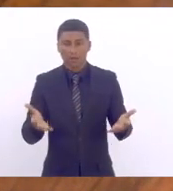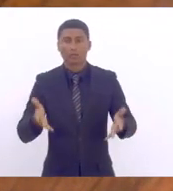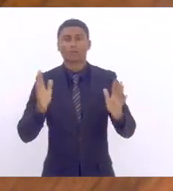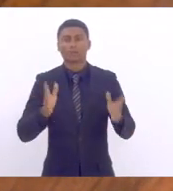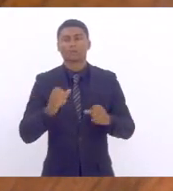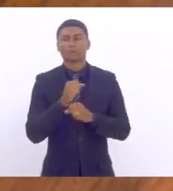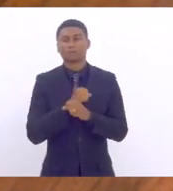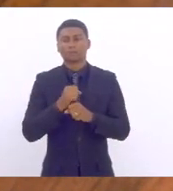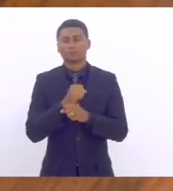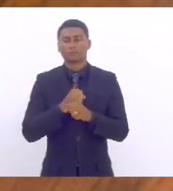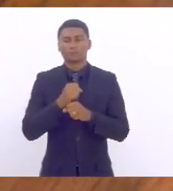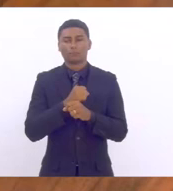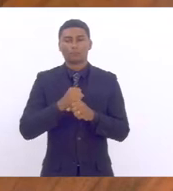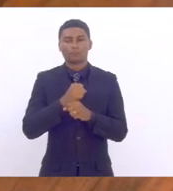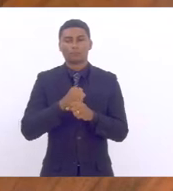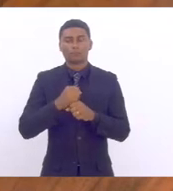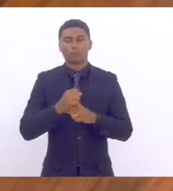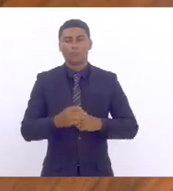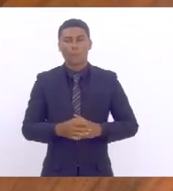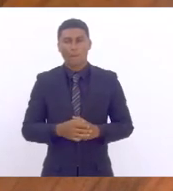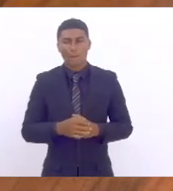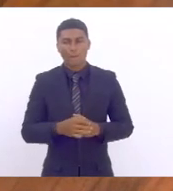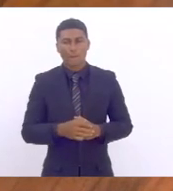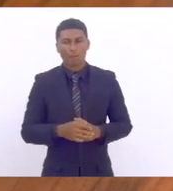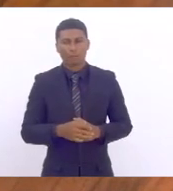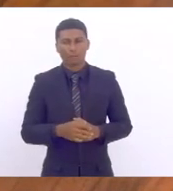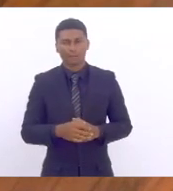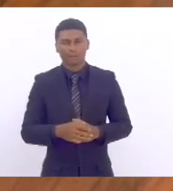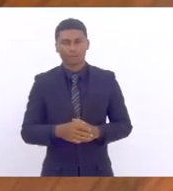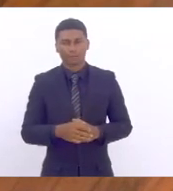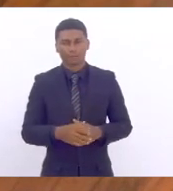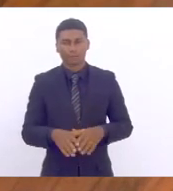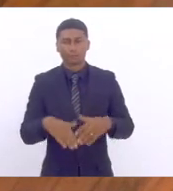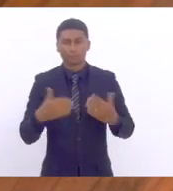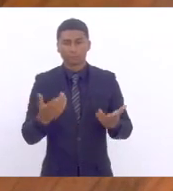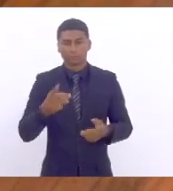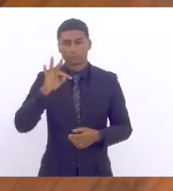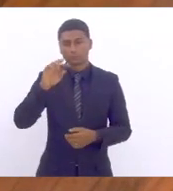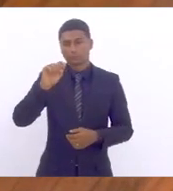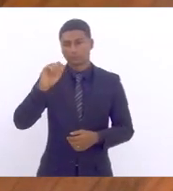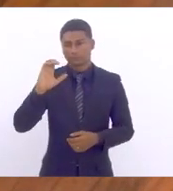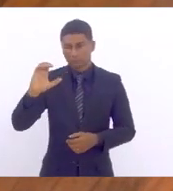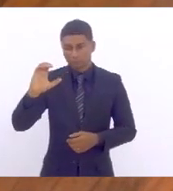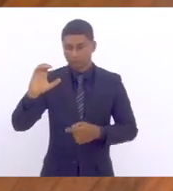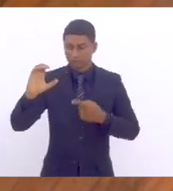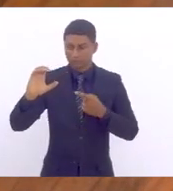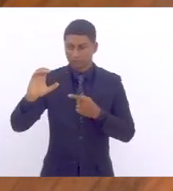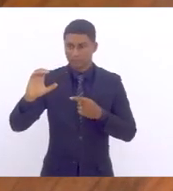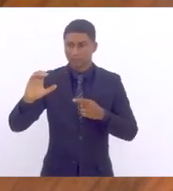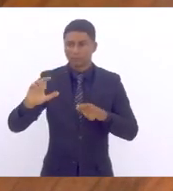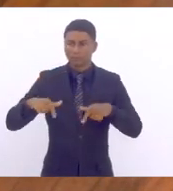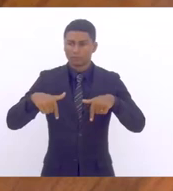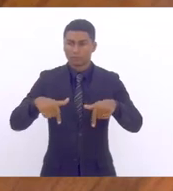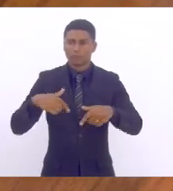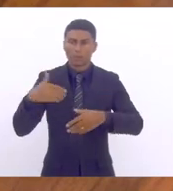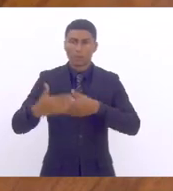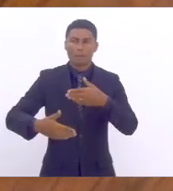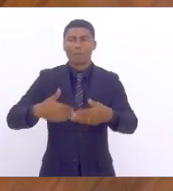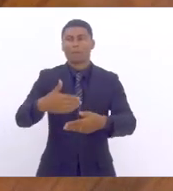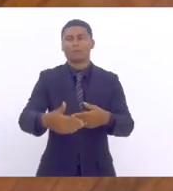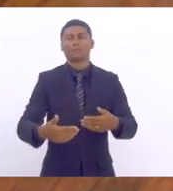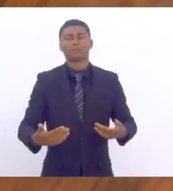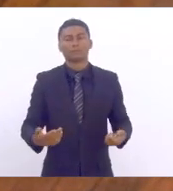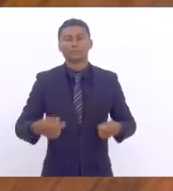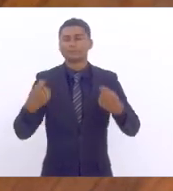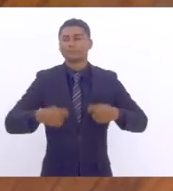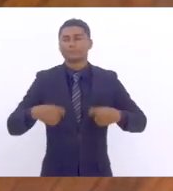anos. Então, durante a execução desse TAC, foi realmente necessário